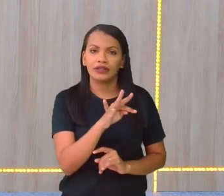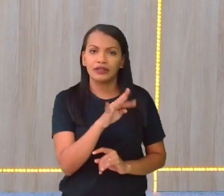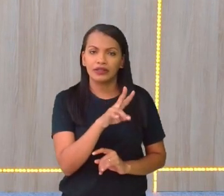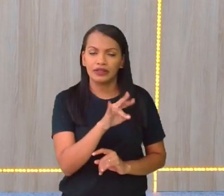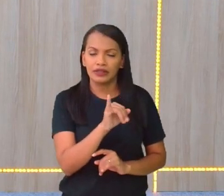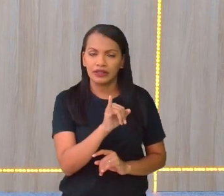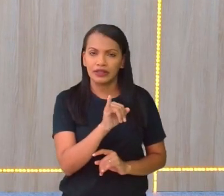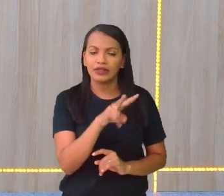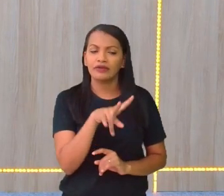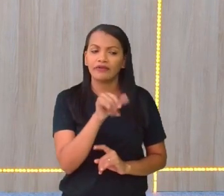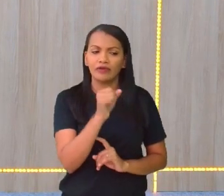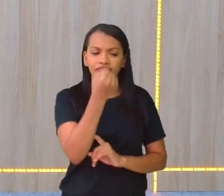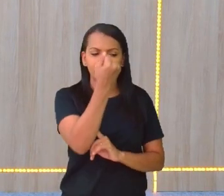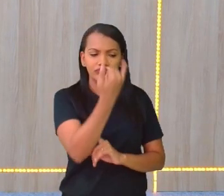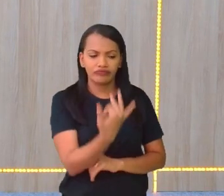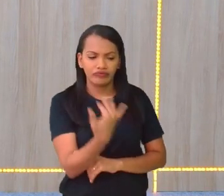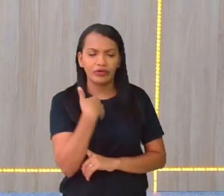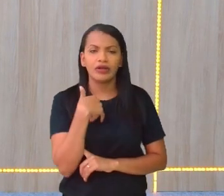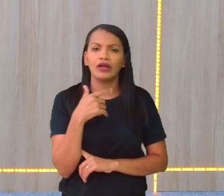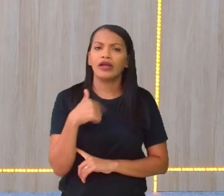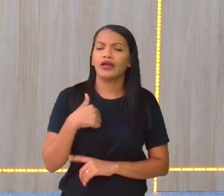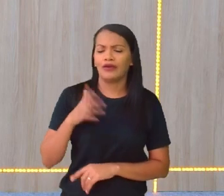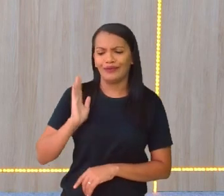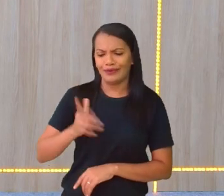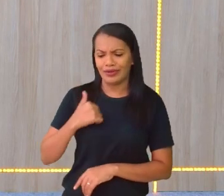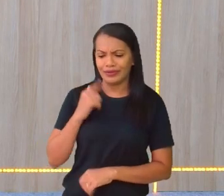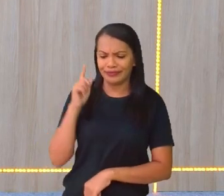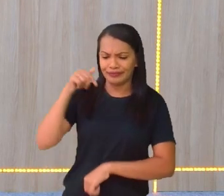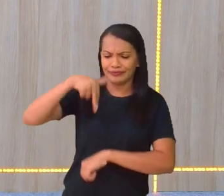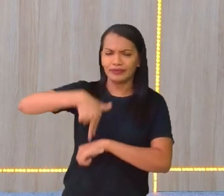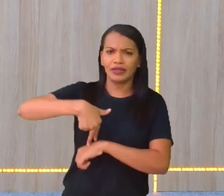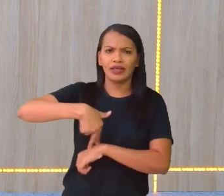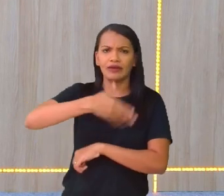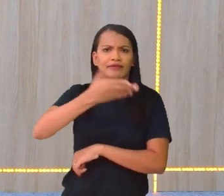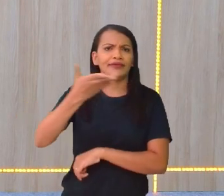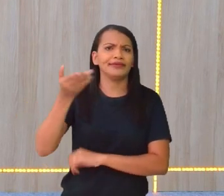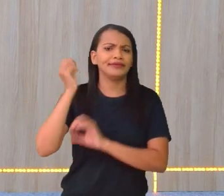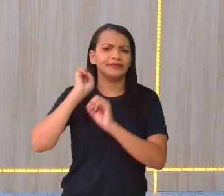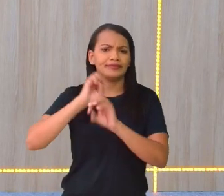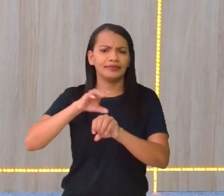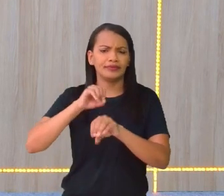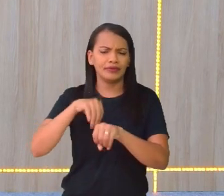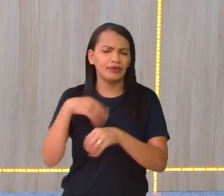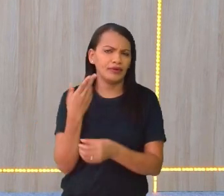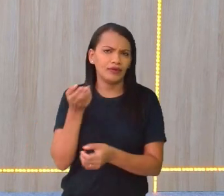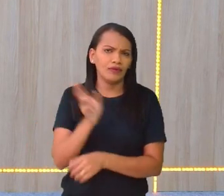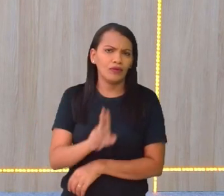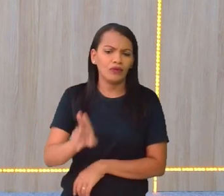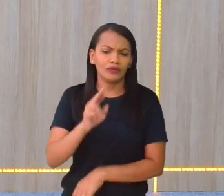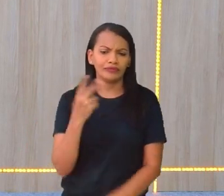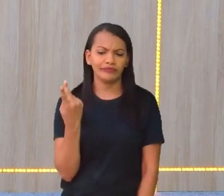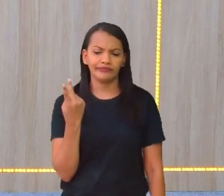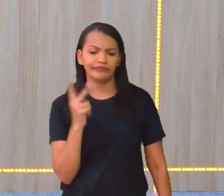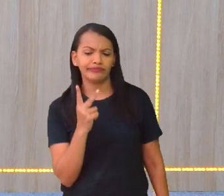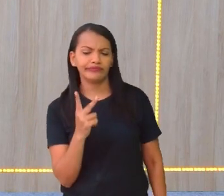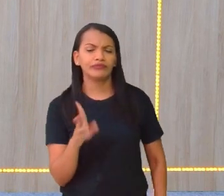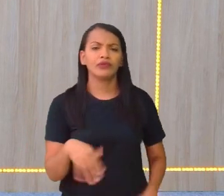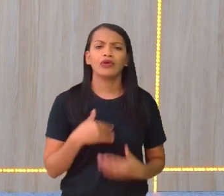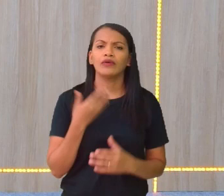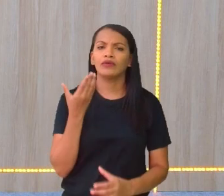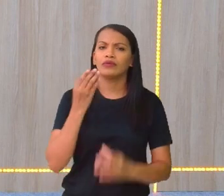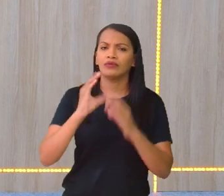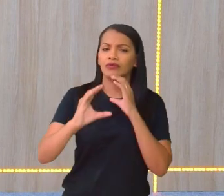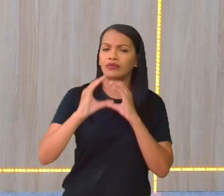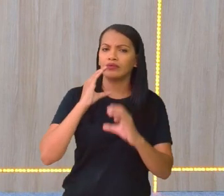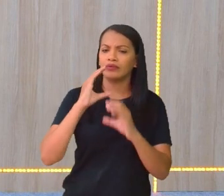não é? Normativa, usando todas as regras da oração. Às vezes estou aqui me comunicando com